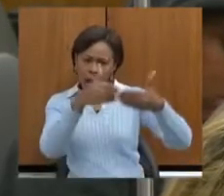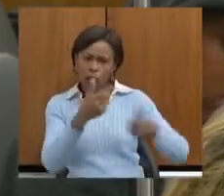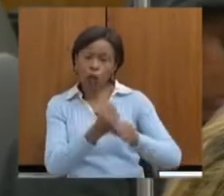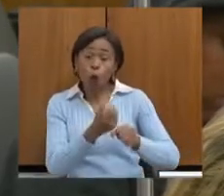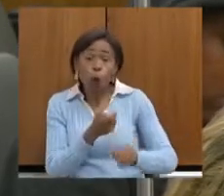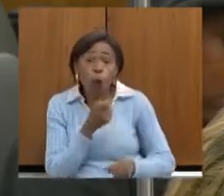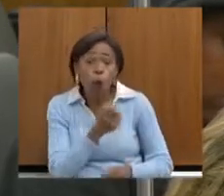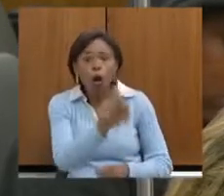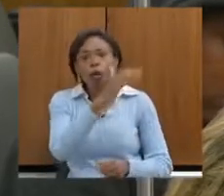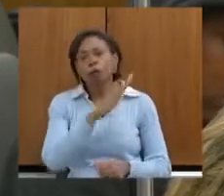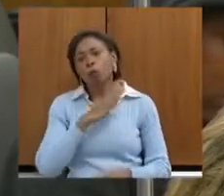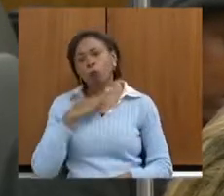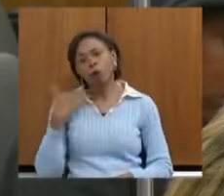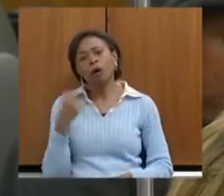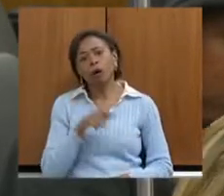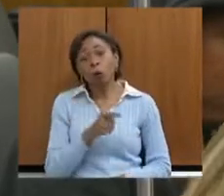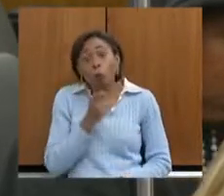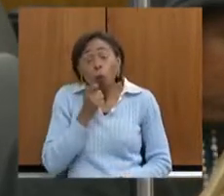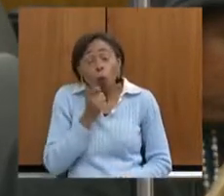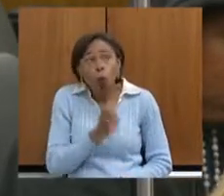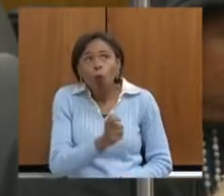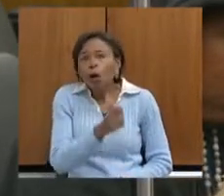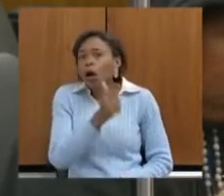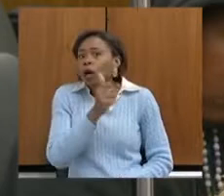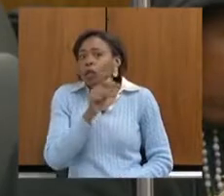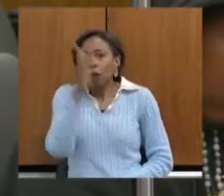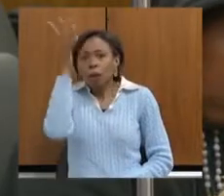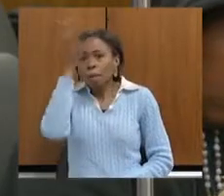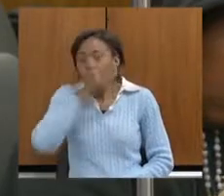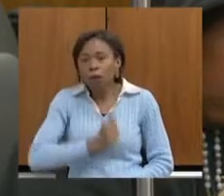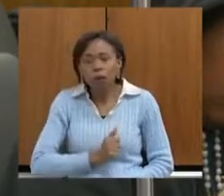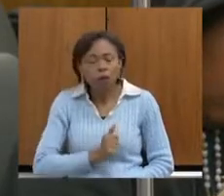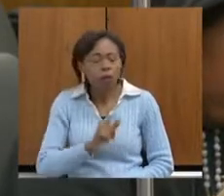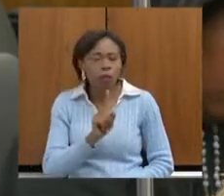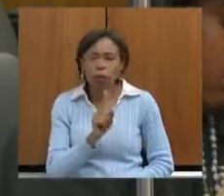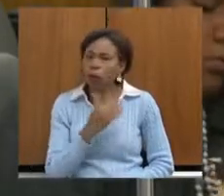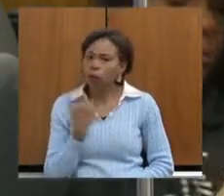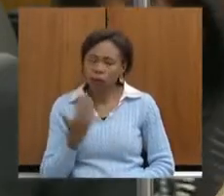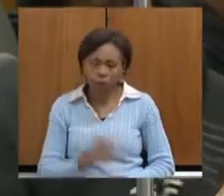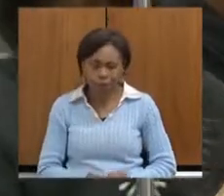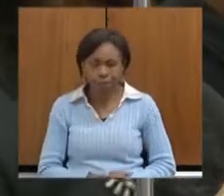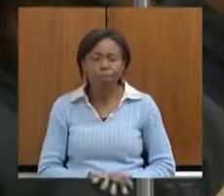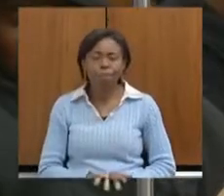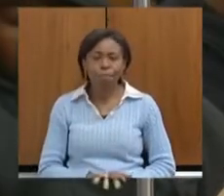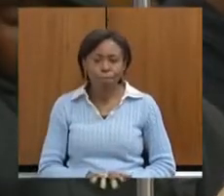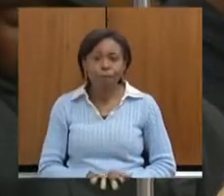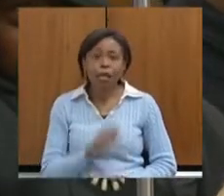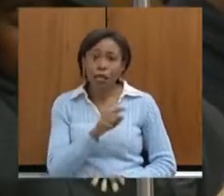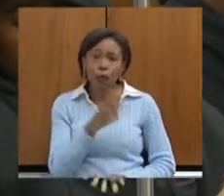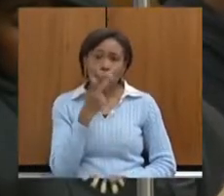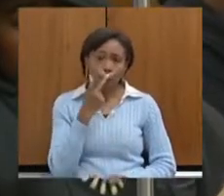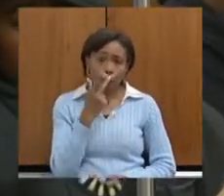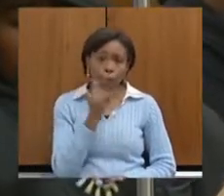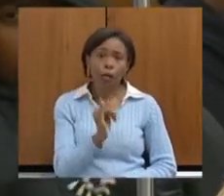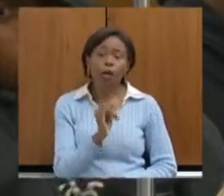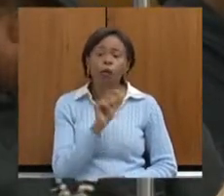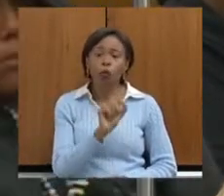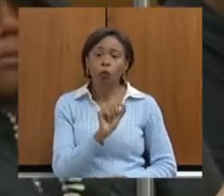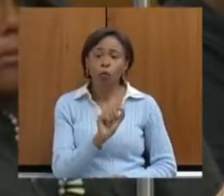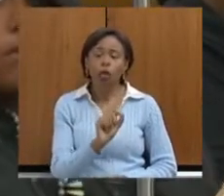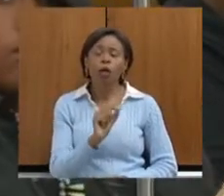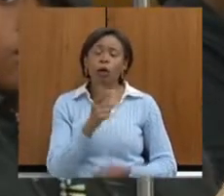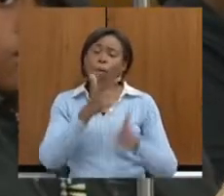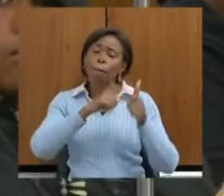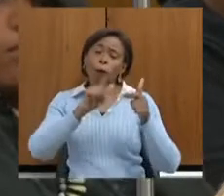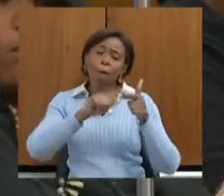quase morreu foi por muito pouco mesmo que ele não morreu e nisso ele foi teve problemas